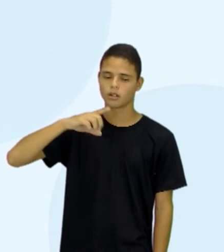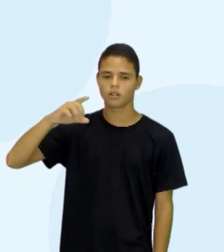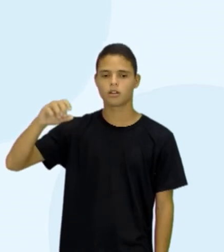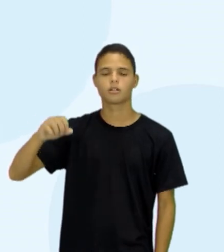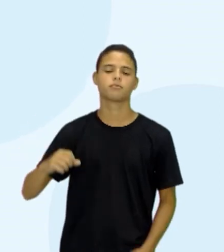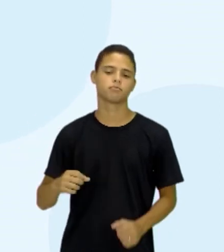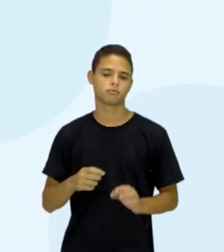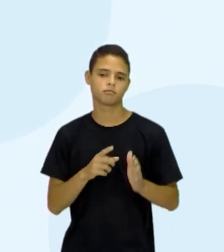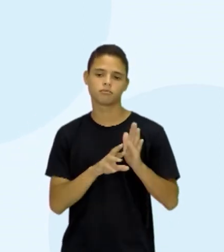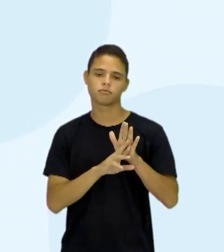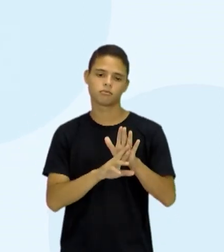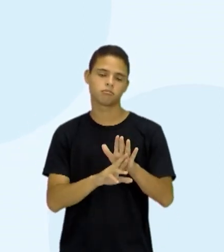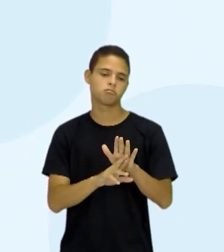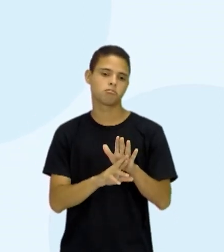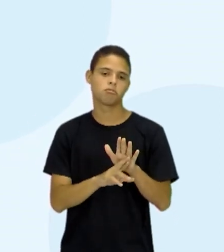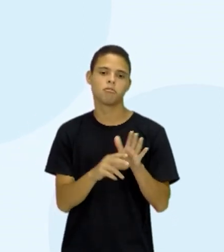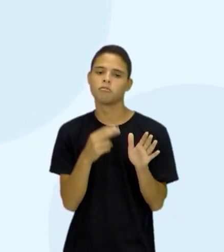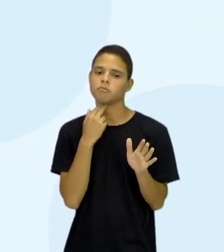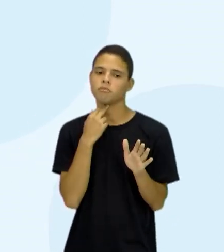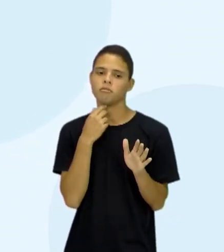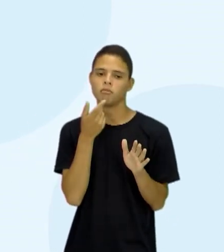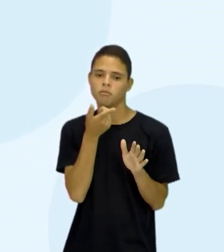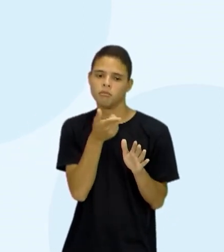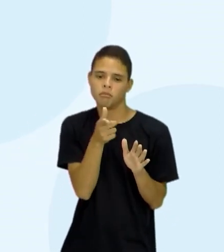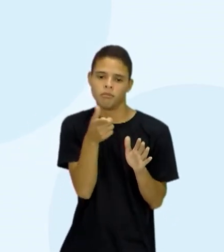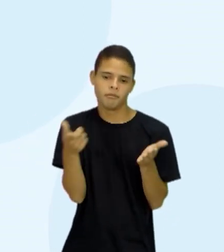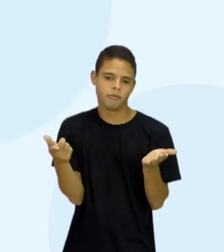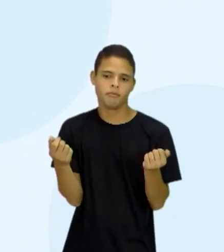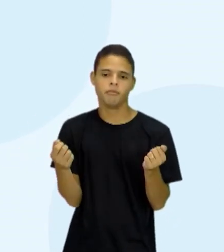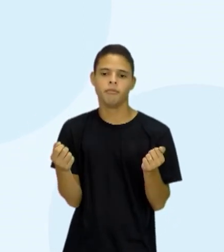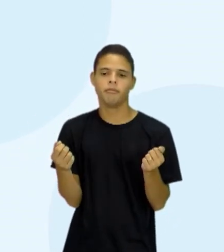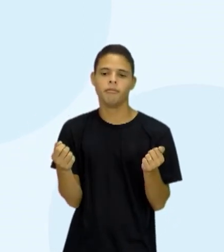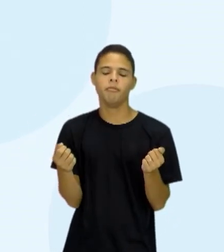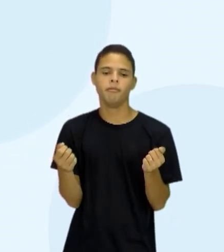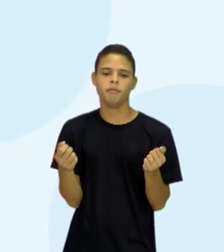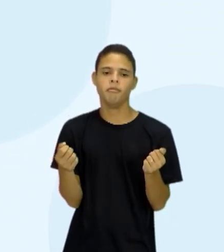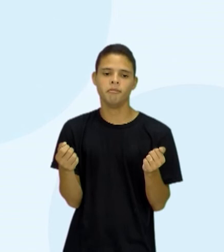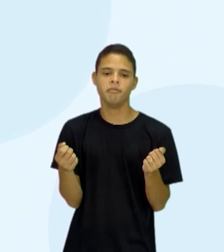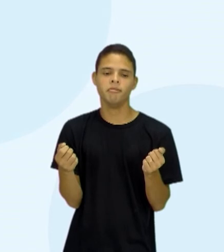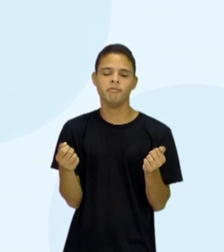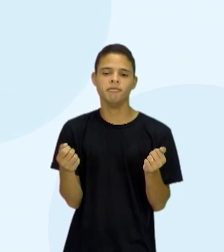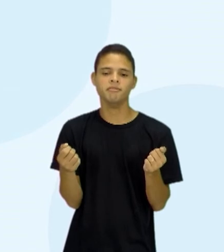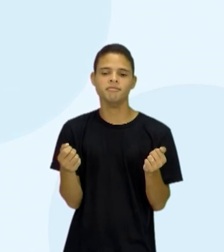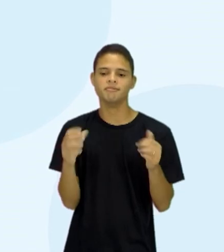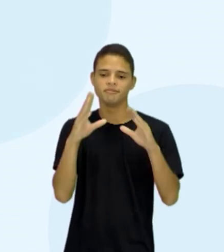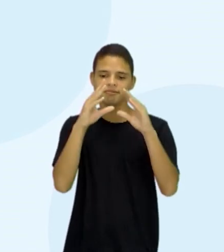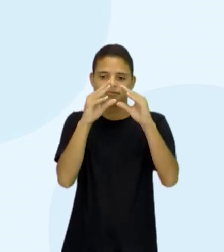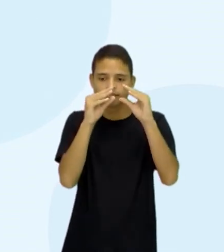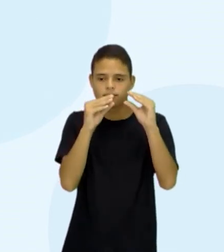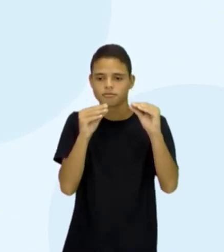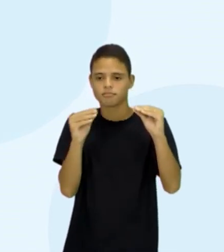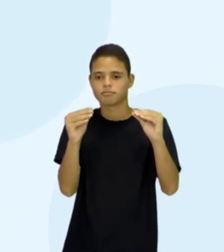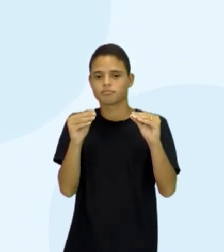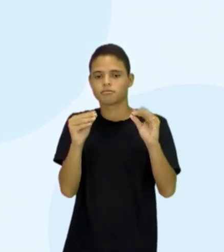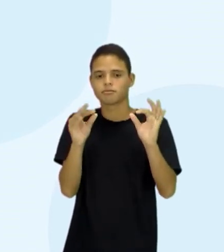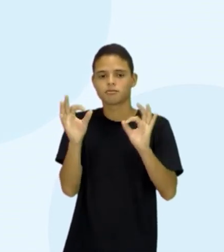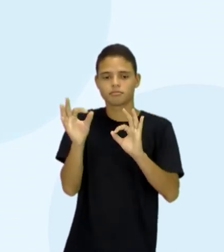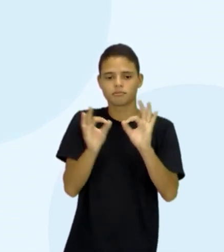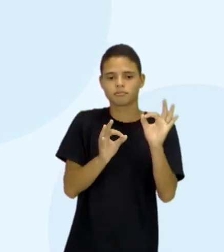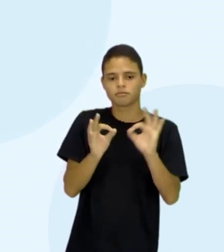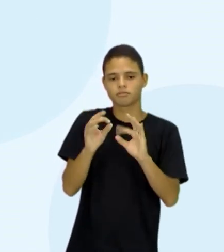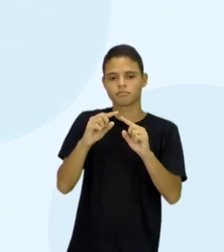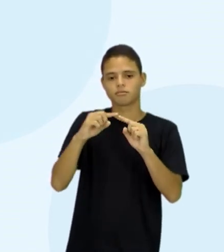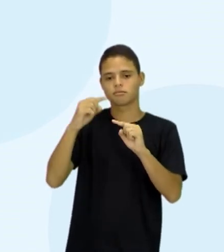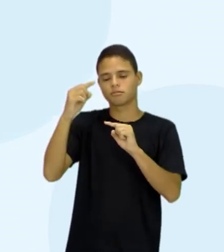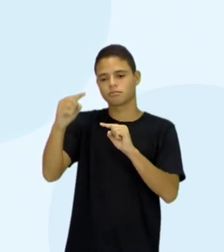deveria apresentar sombra se a Terra não tivesse esse formato esférico. E apresentava uma sombra. Ele mediu essa sombra e depois,